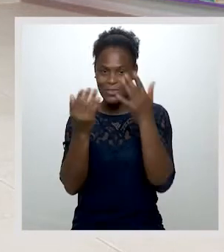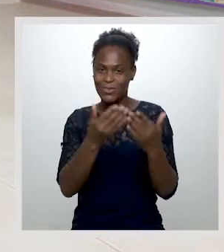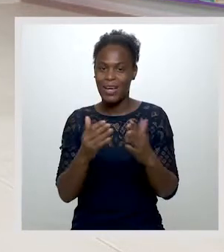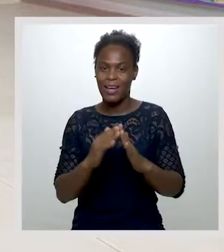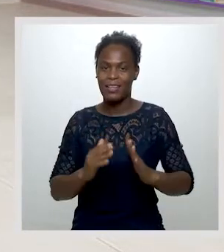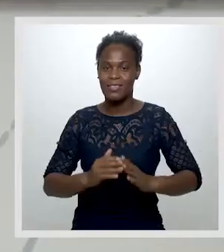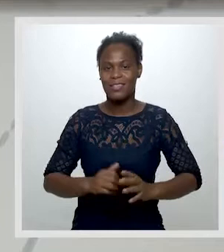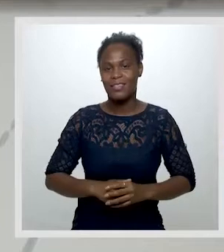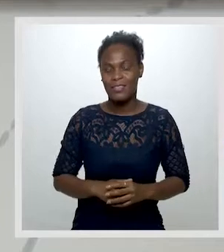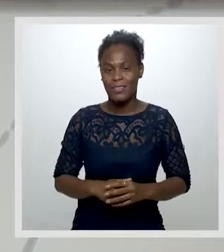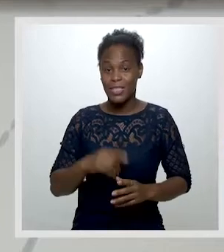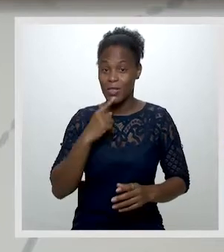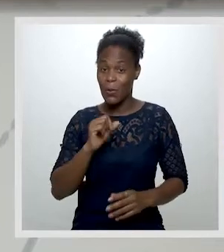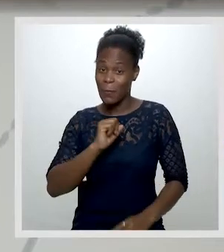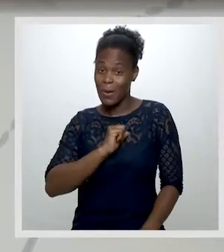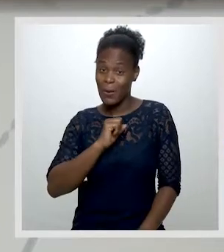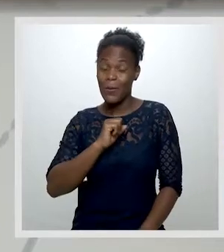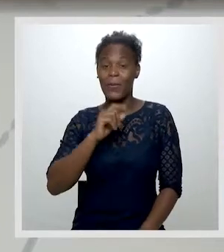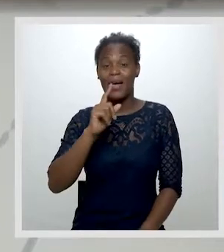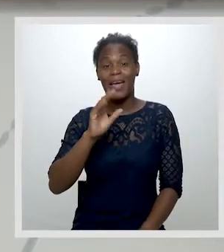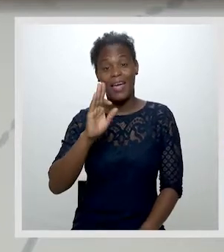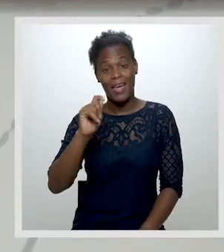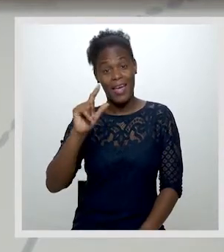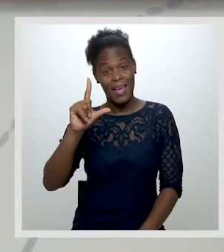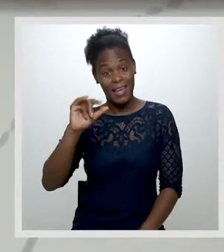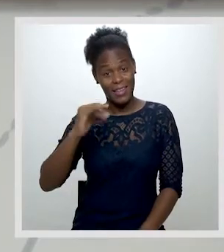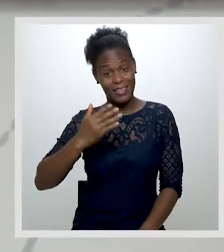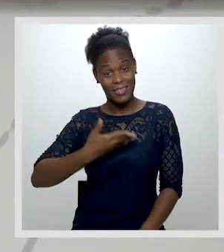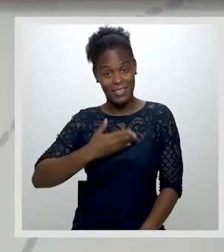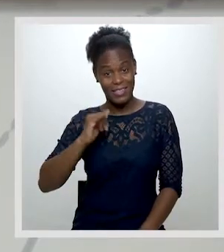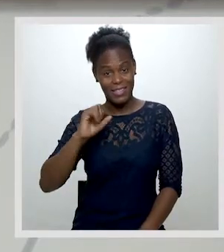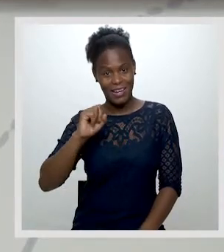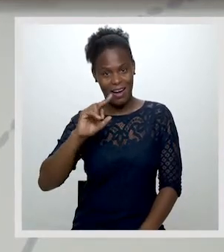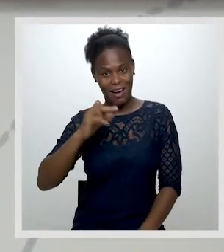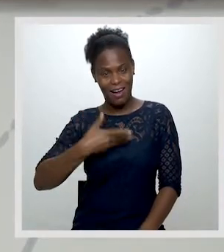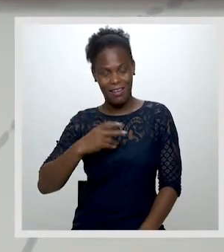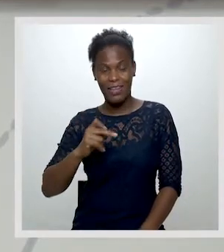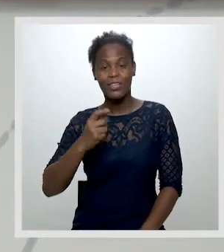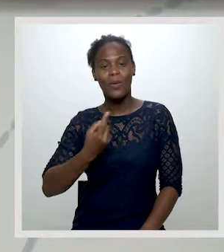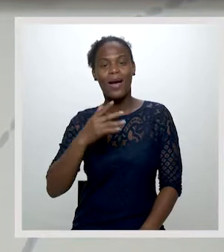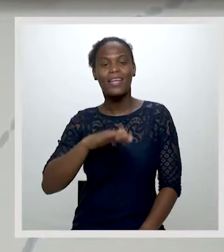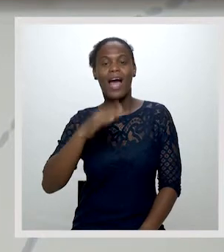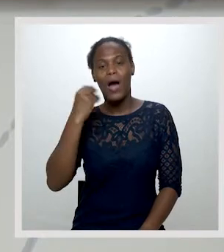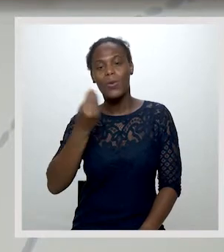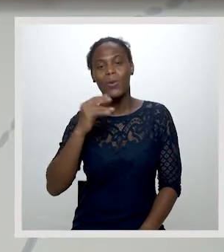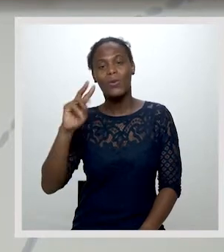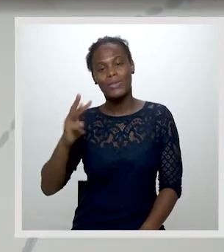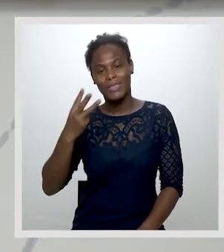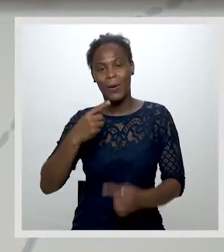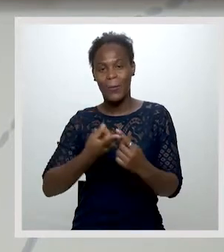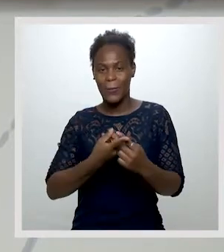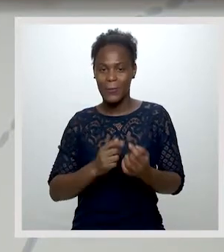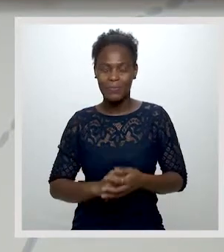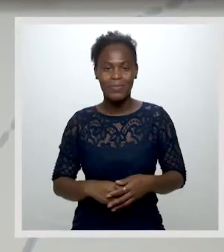em Casa. Eu sou a professora Edgarda Brito, vou estar aqui com os alunos do terceiro ano. E